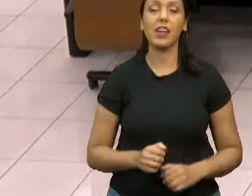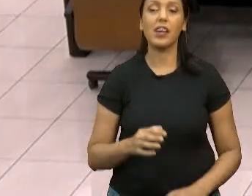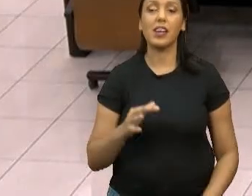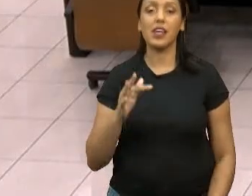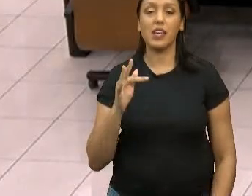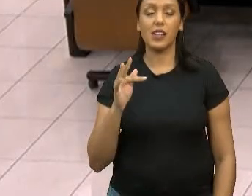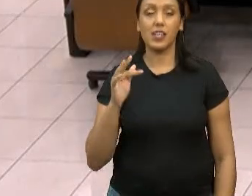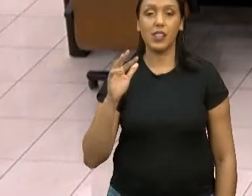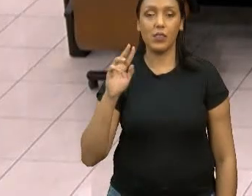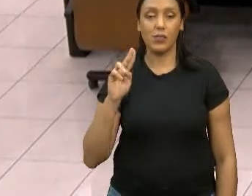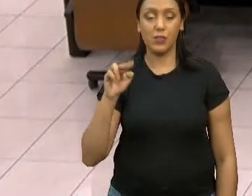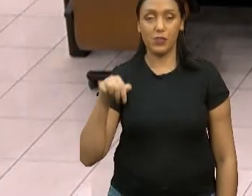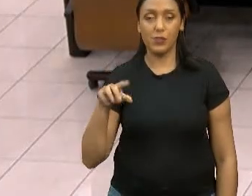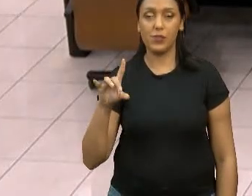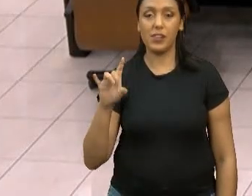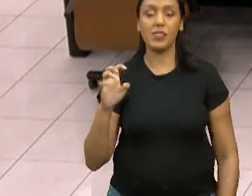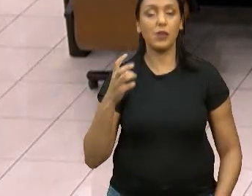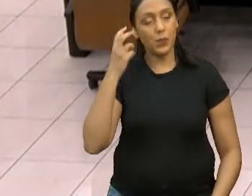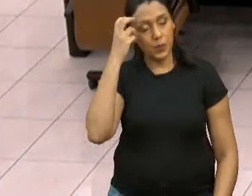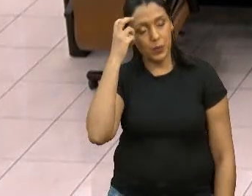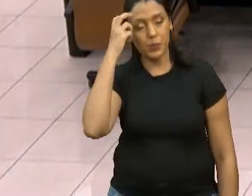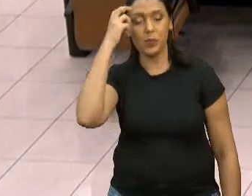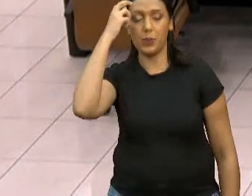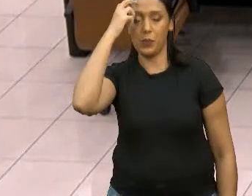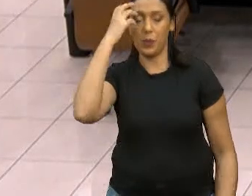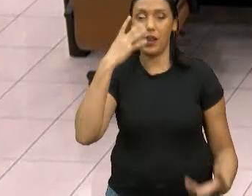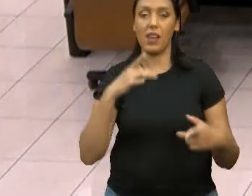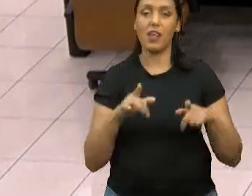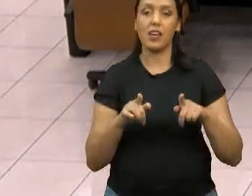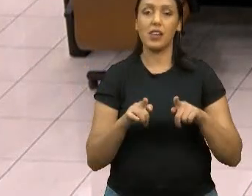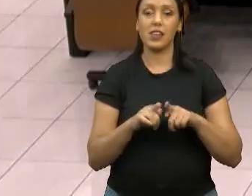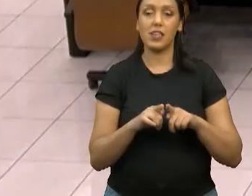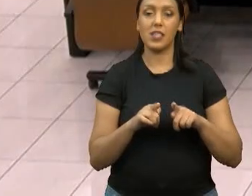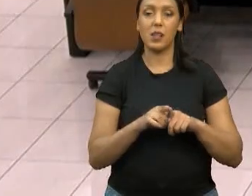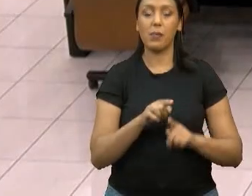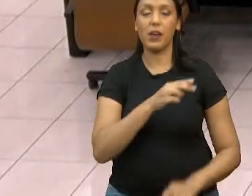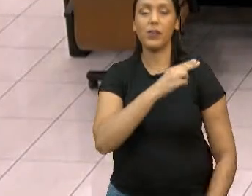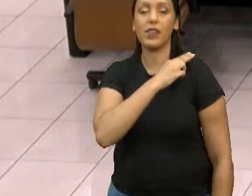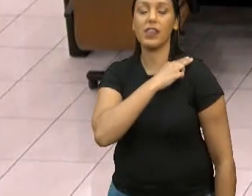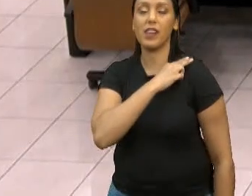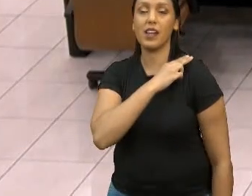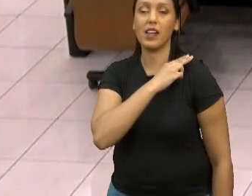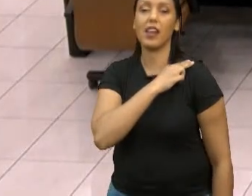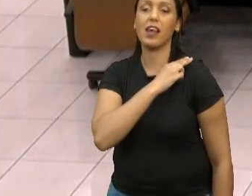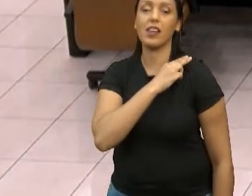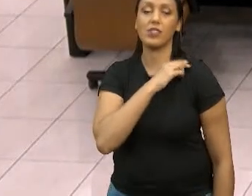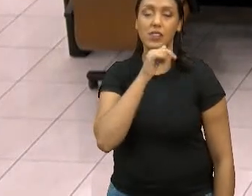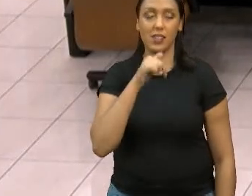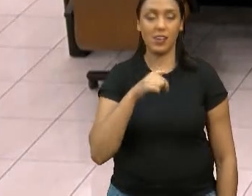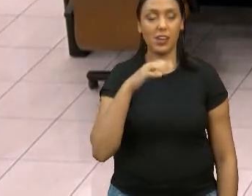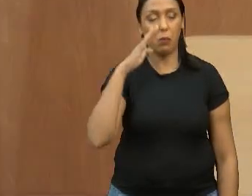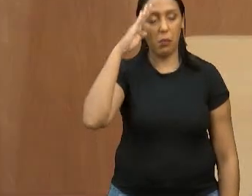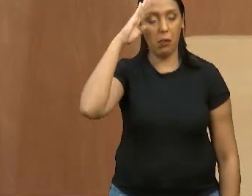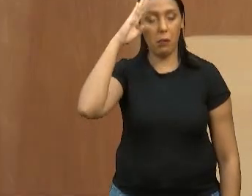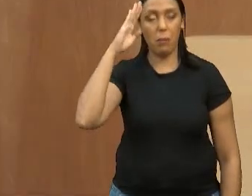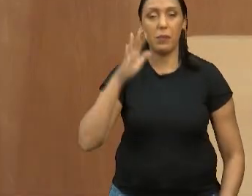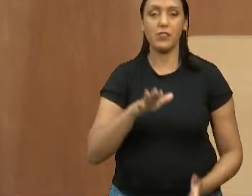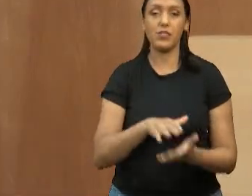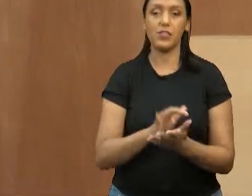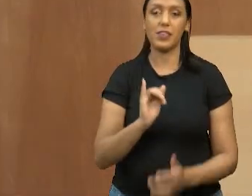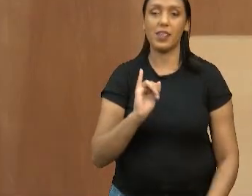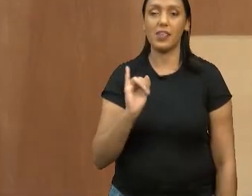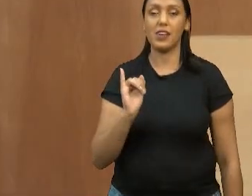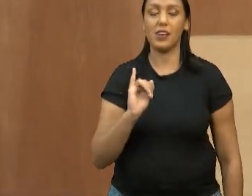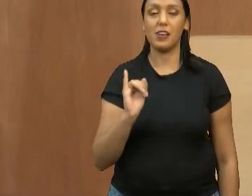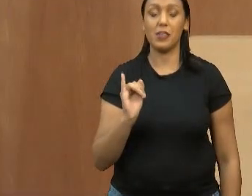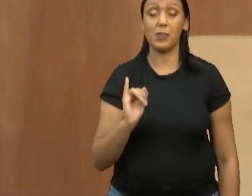tenente Diniz, representando aí o nosso tenente do 1º Batalhão de Polícia Militar de Jacareí.